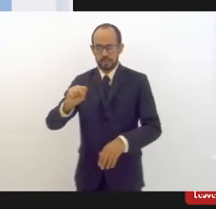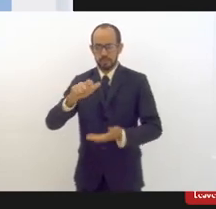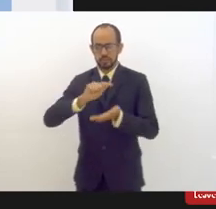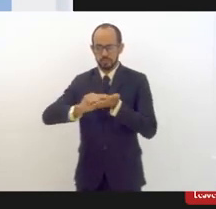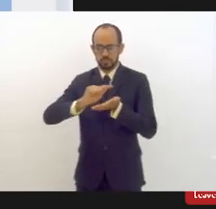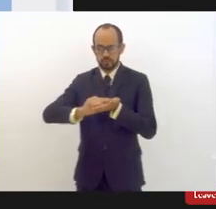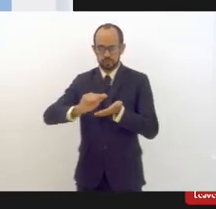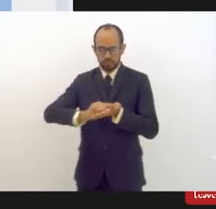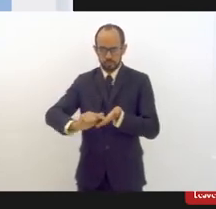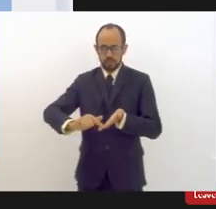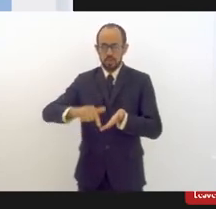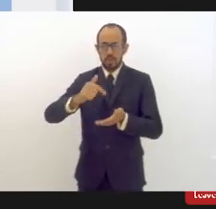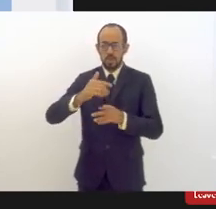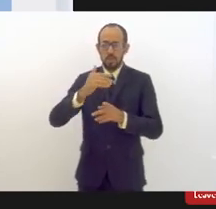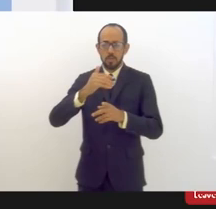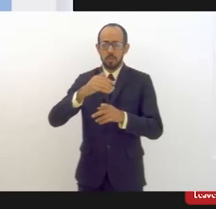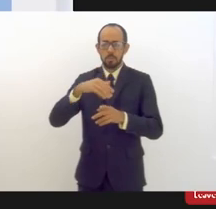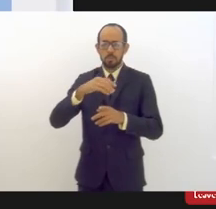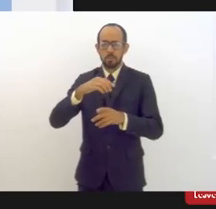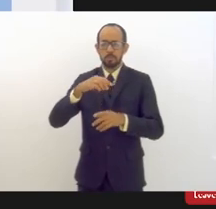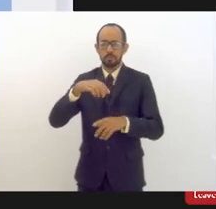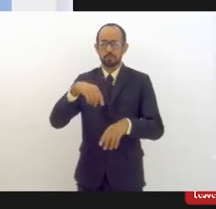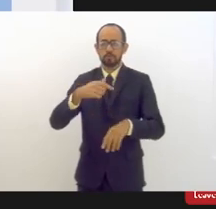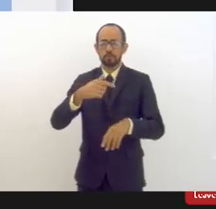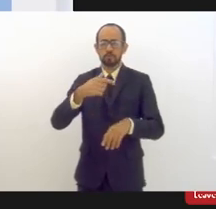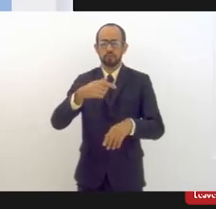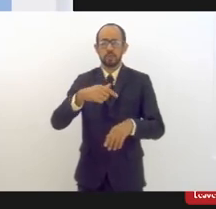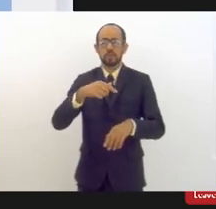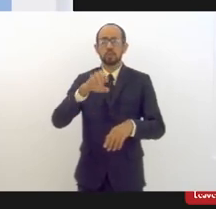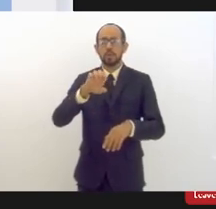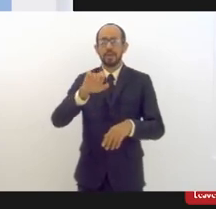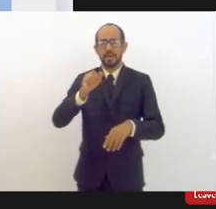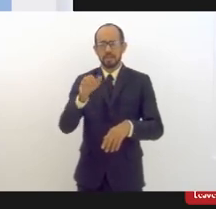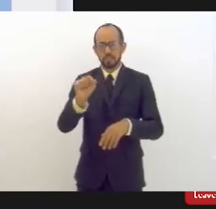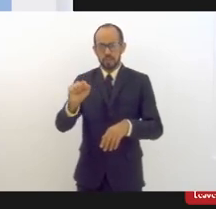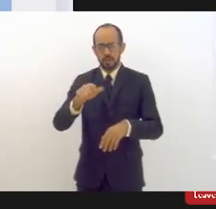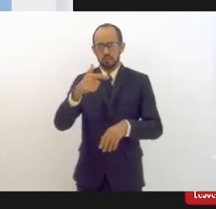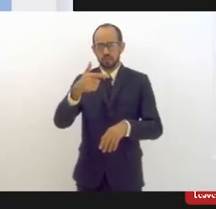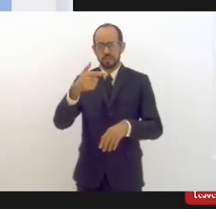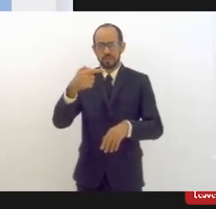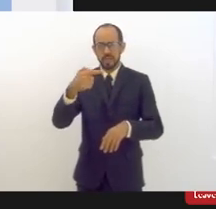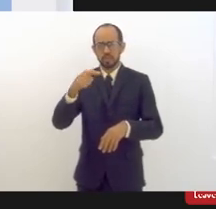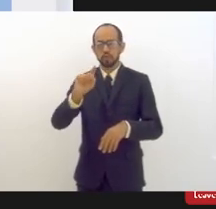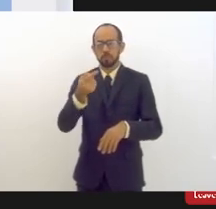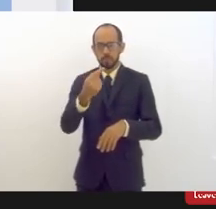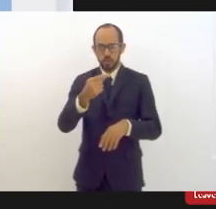né, na educação de jovens e adultos, 27.708 vagas. Totalizando